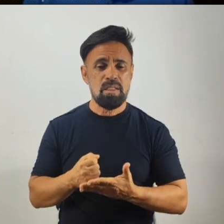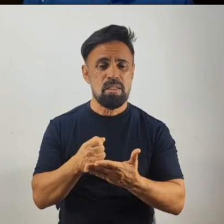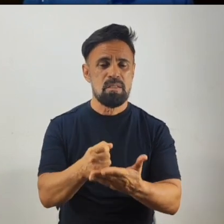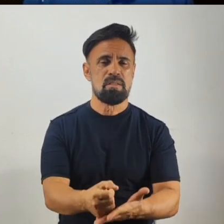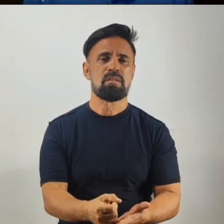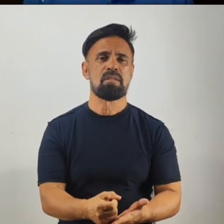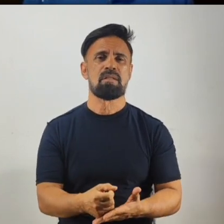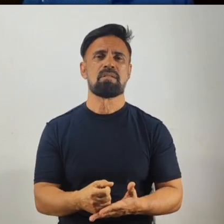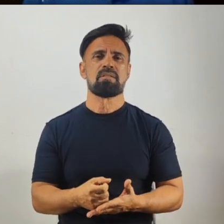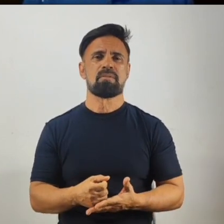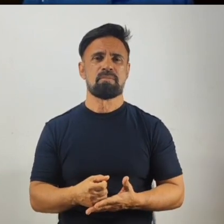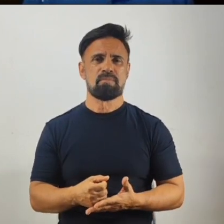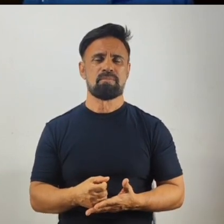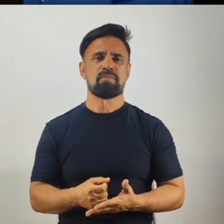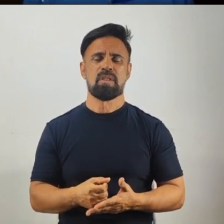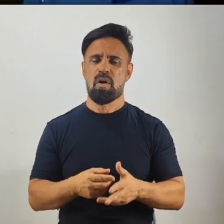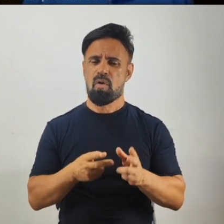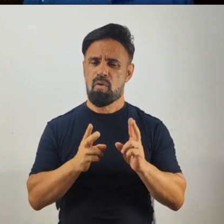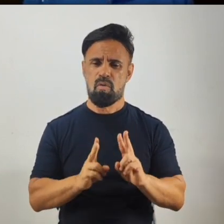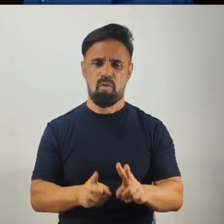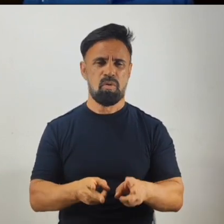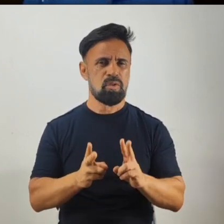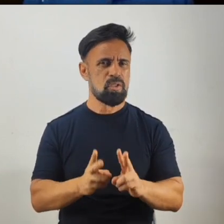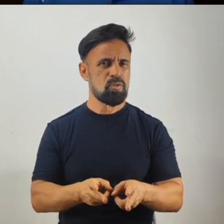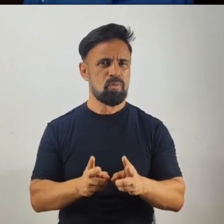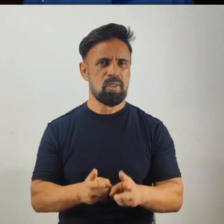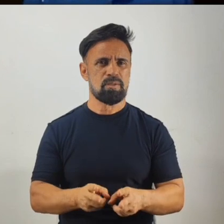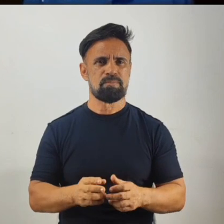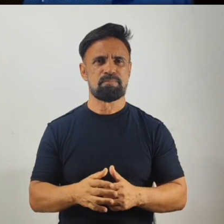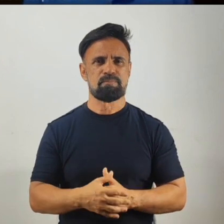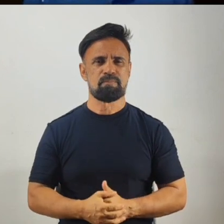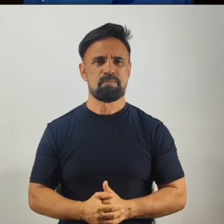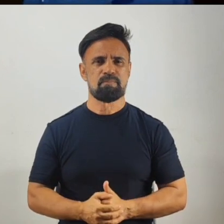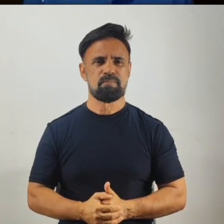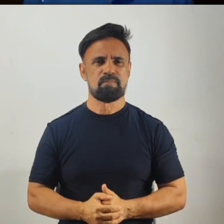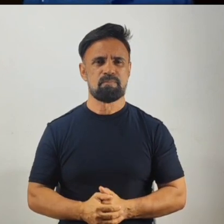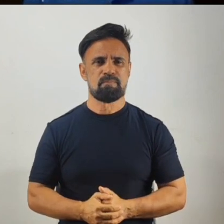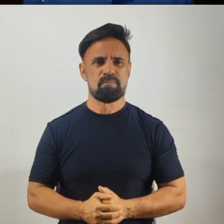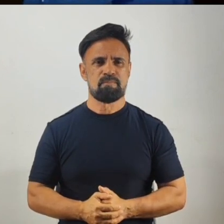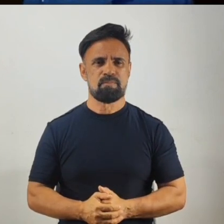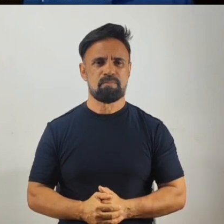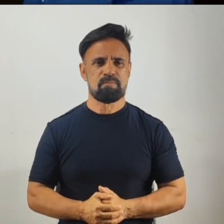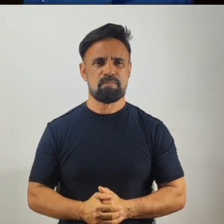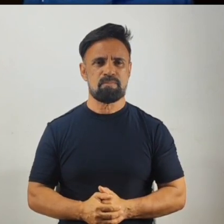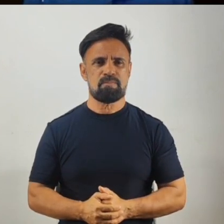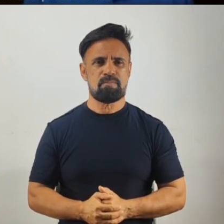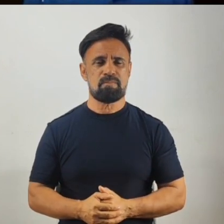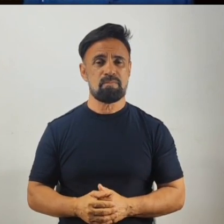a assistência seja prestada de forma continuada.